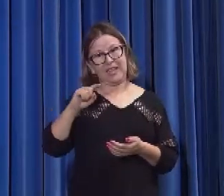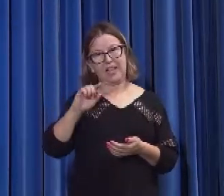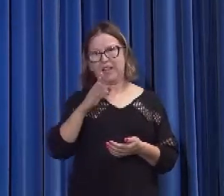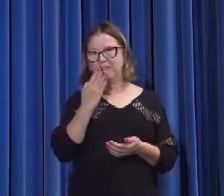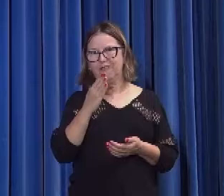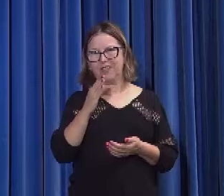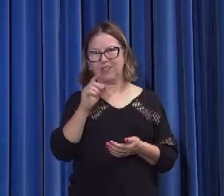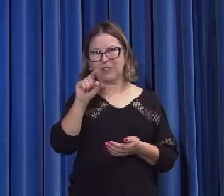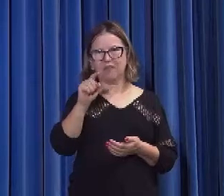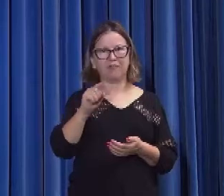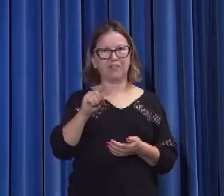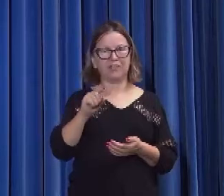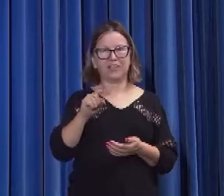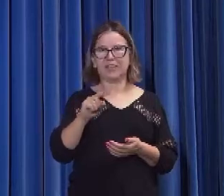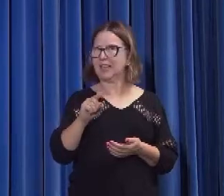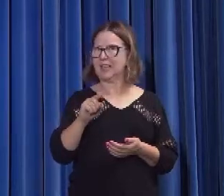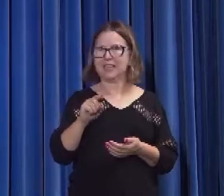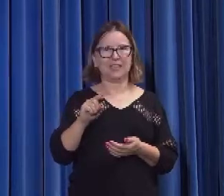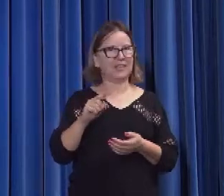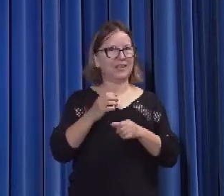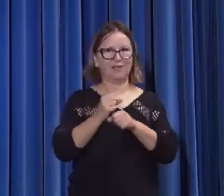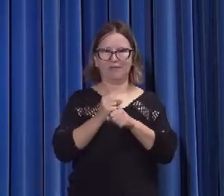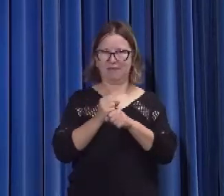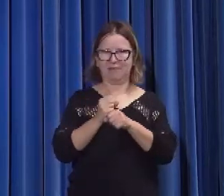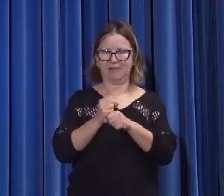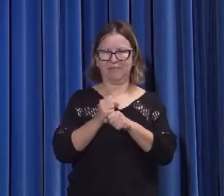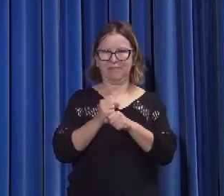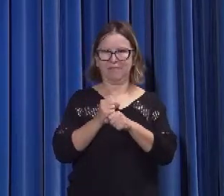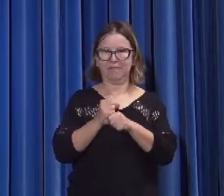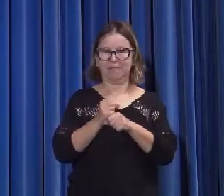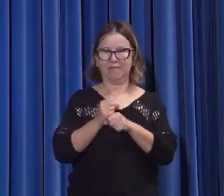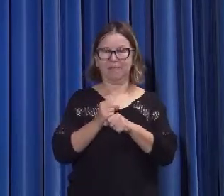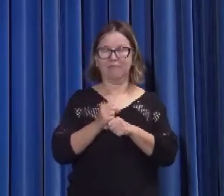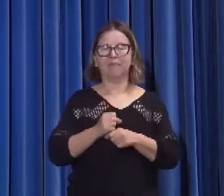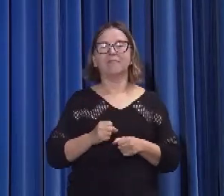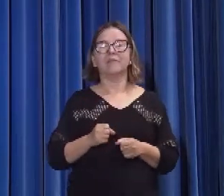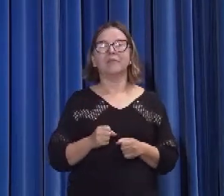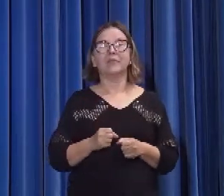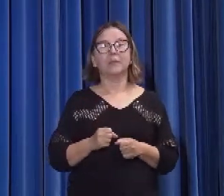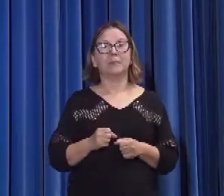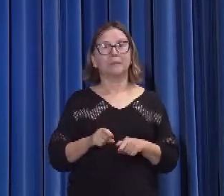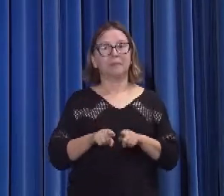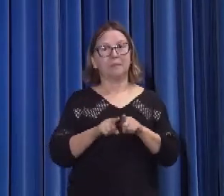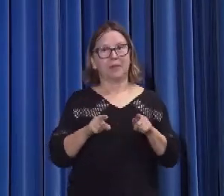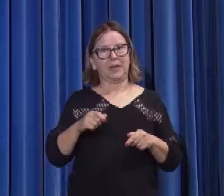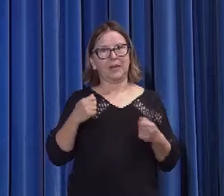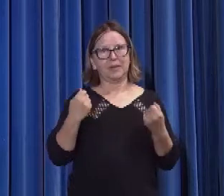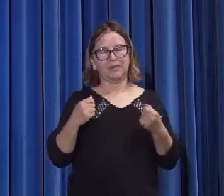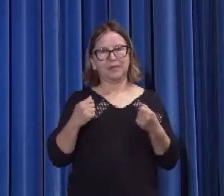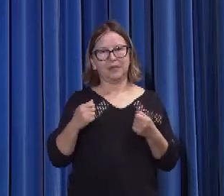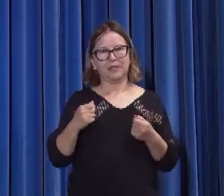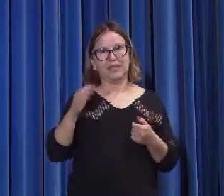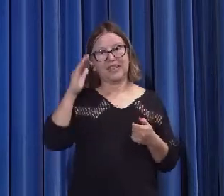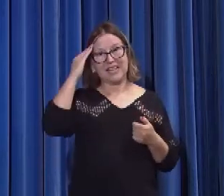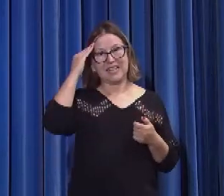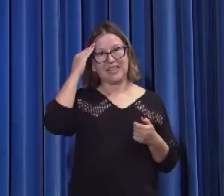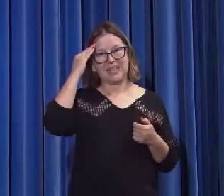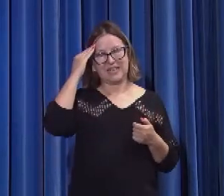seguro. Então você precisa entender o que a palavra de Deus diz.